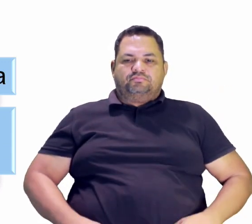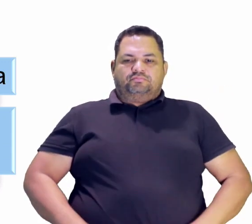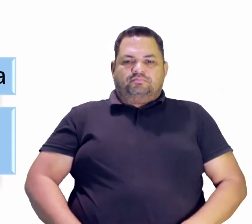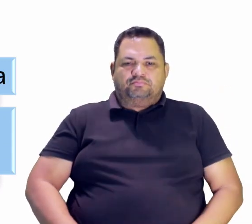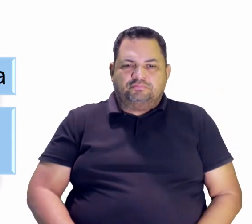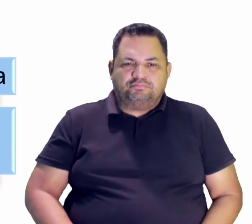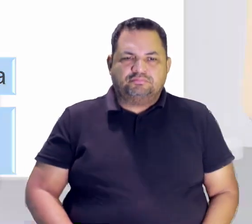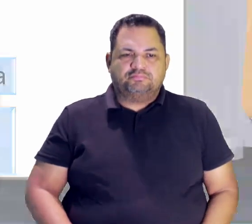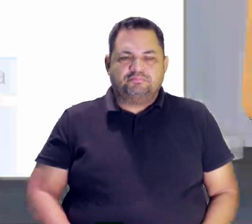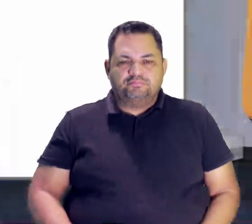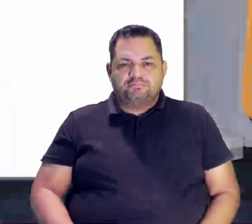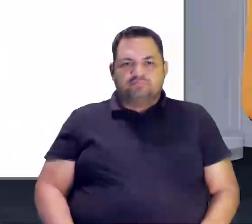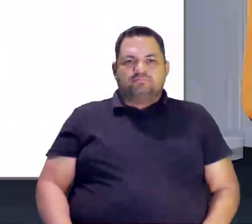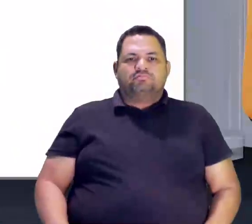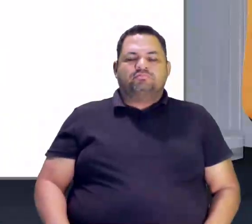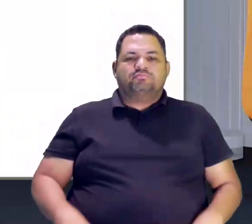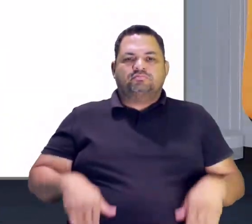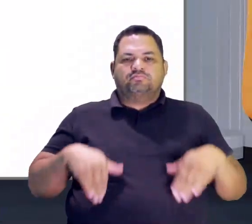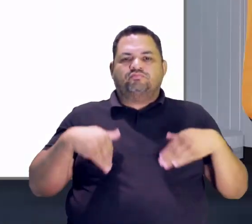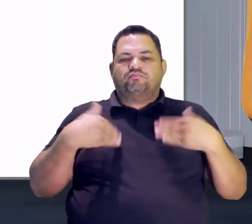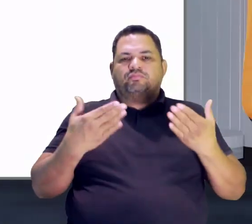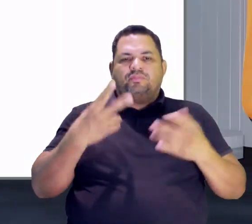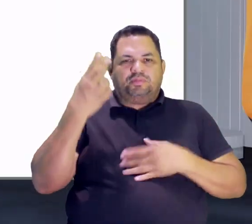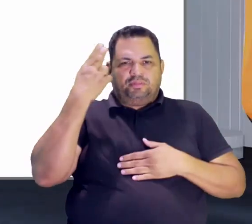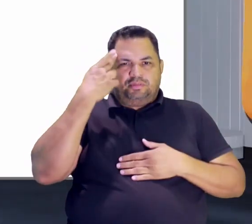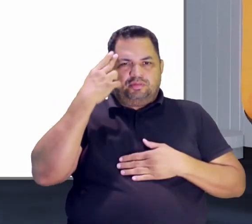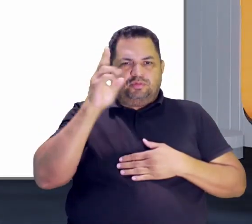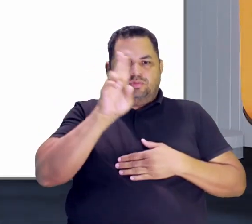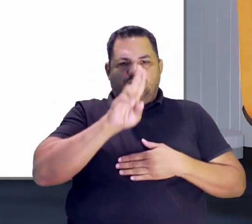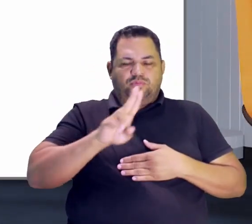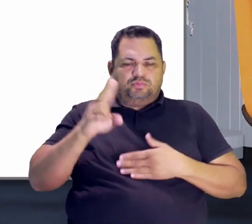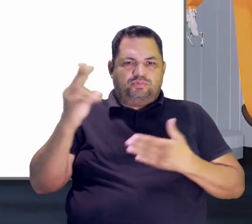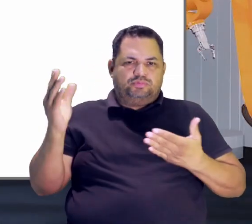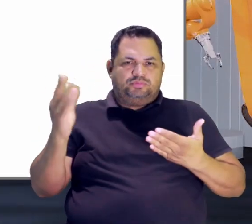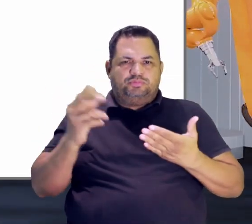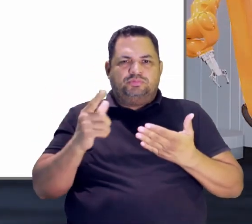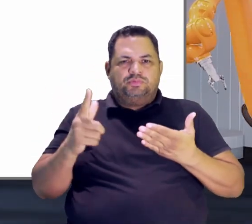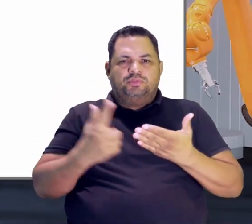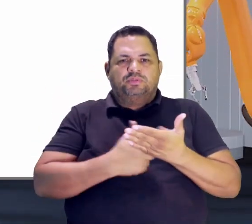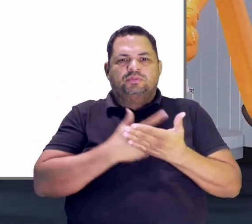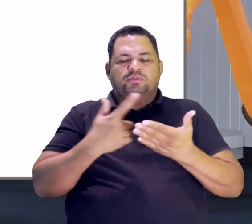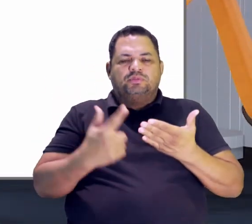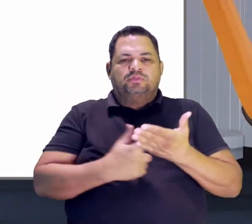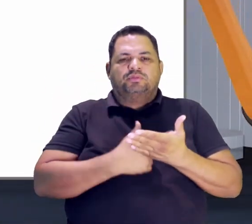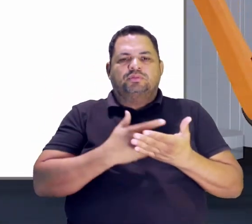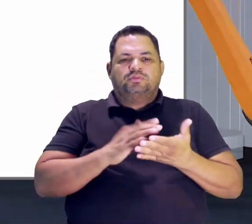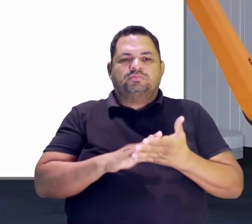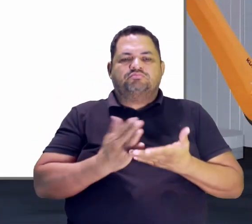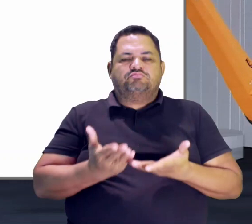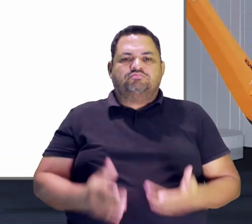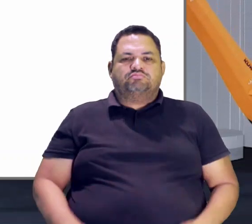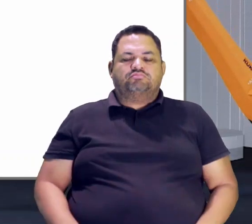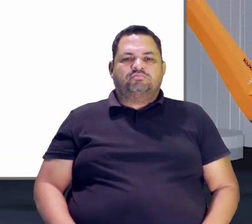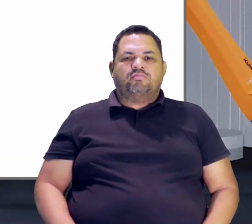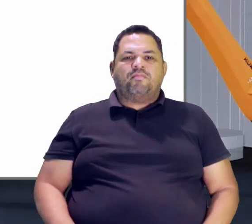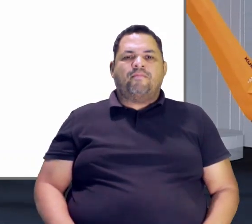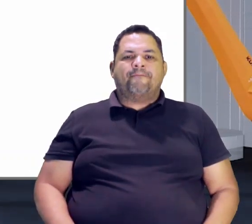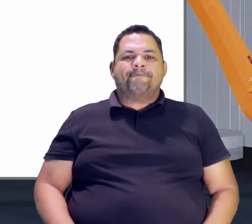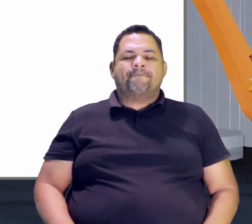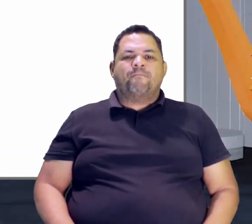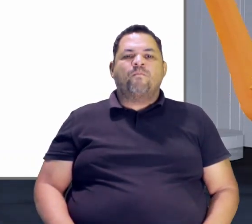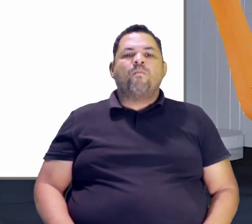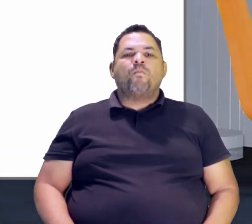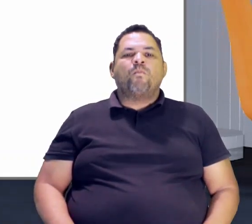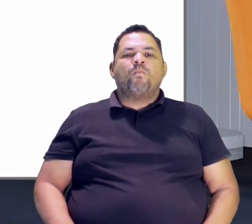Olha bem, quando está falando normalmente, a gente geralmente usa nos livros, apontou para a direita, ali põe positivo, para a esquerda, negativo.